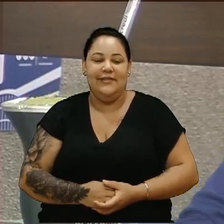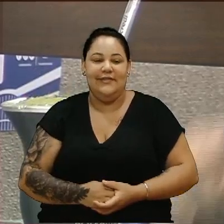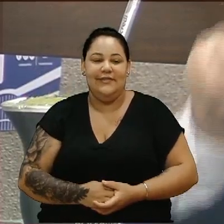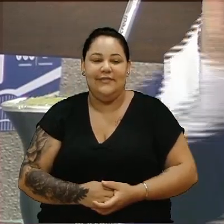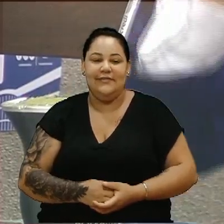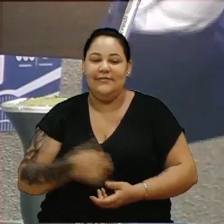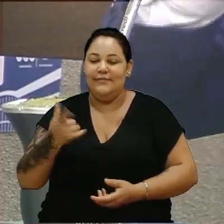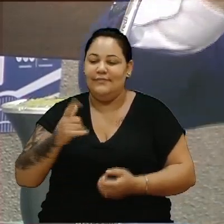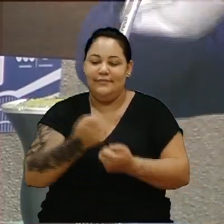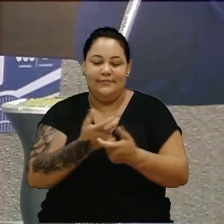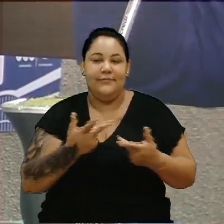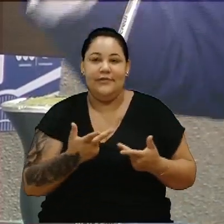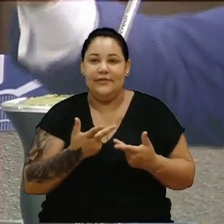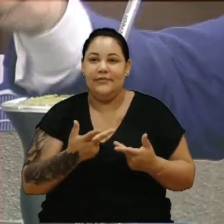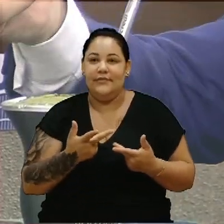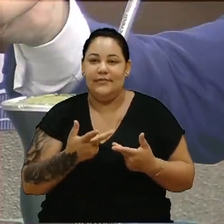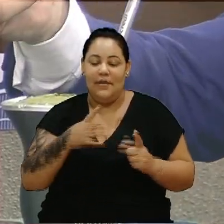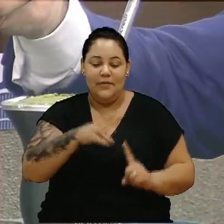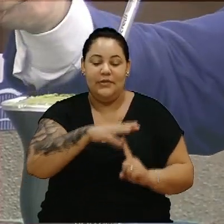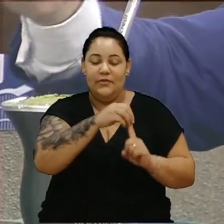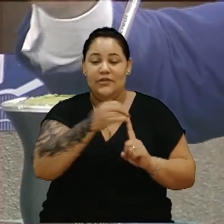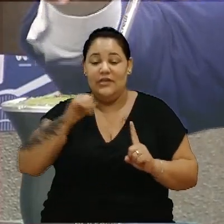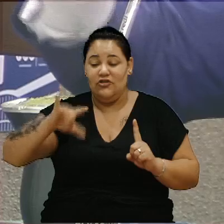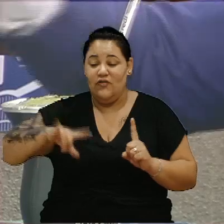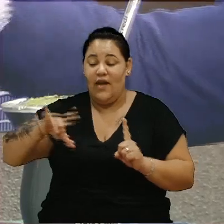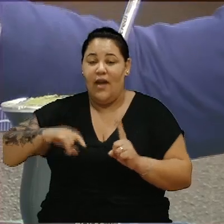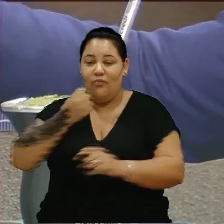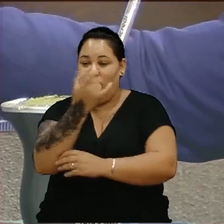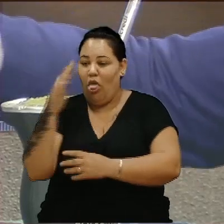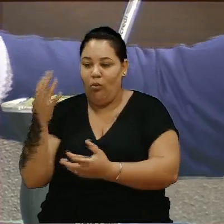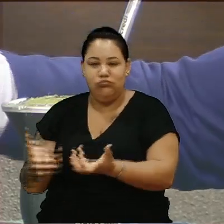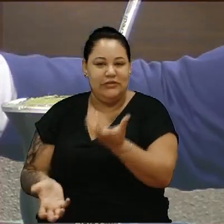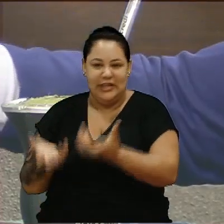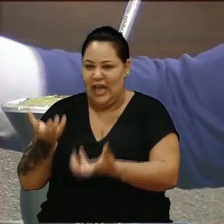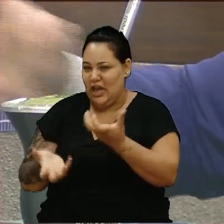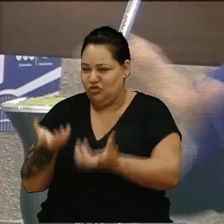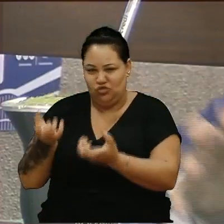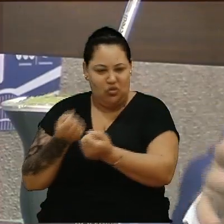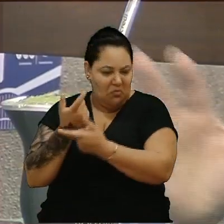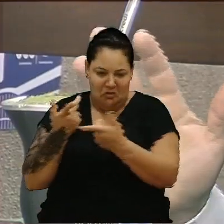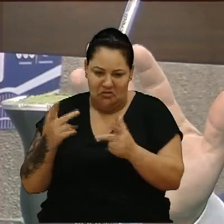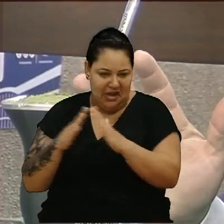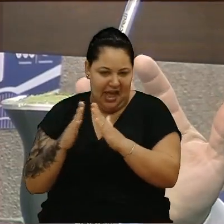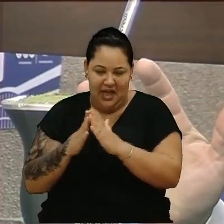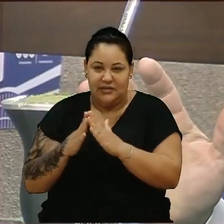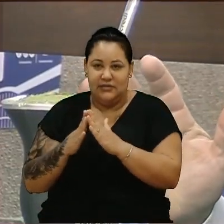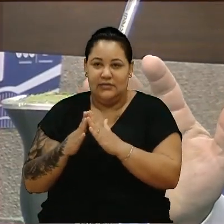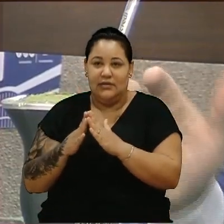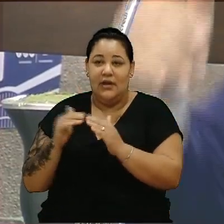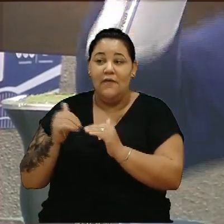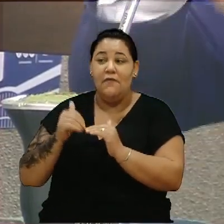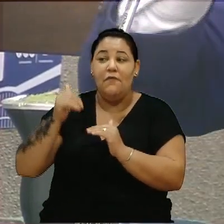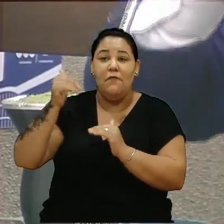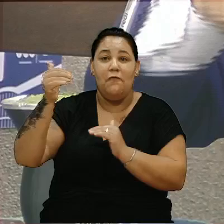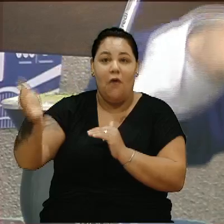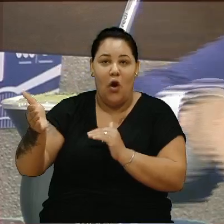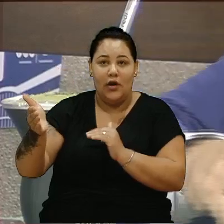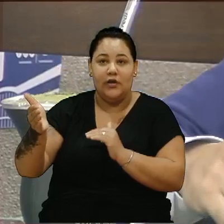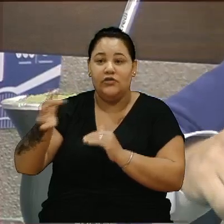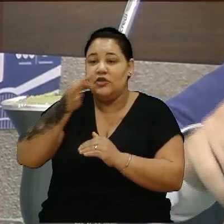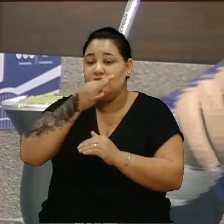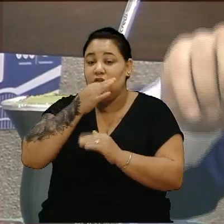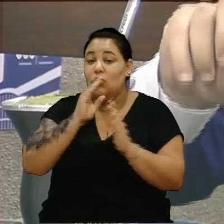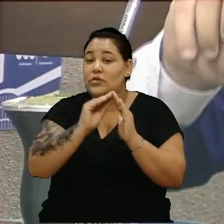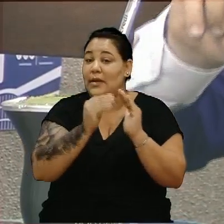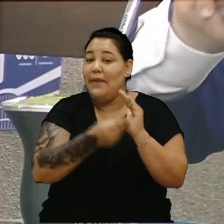importante, é que se ocorre um incêndio fora do município de Caxias do Sul, o SAMAI não vai, porque ele é do